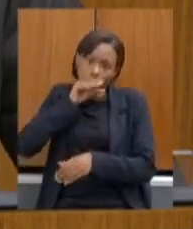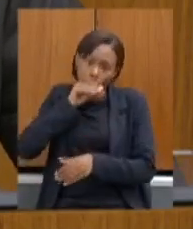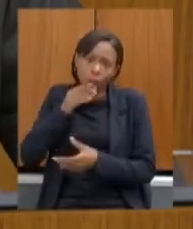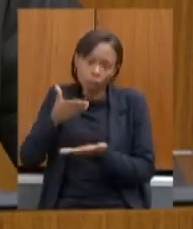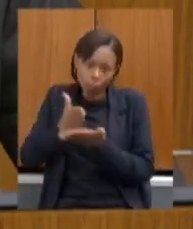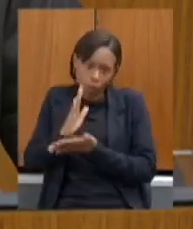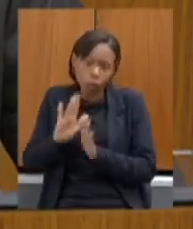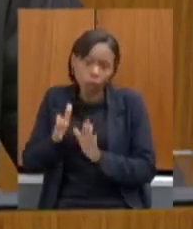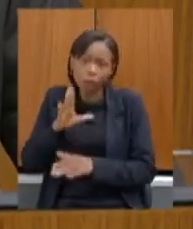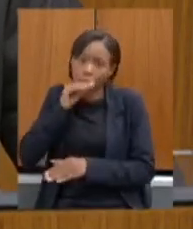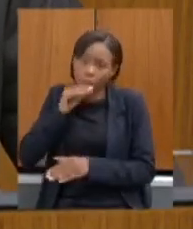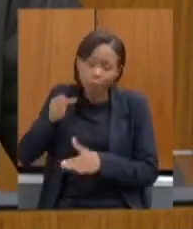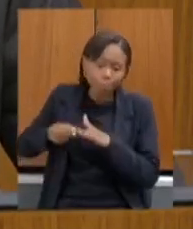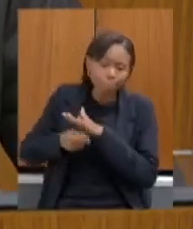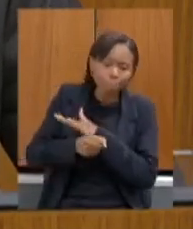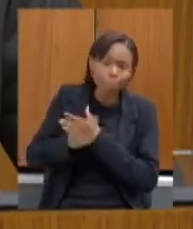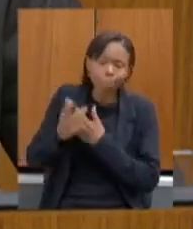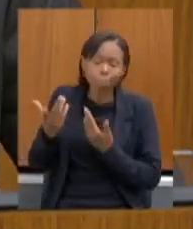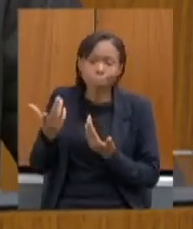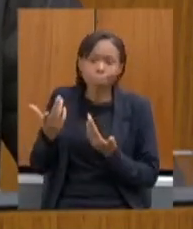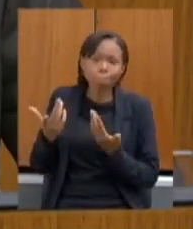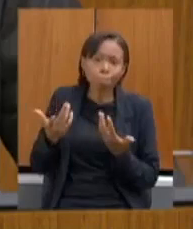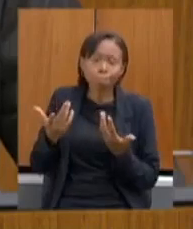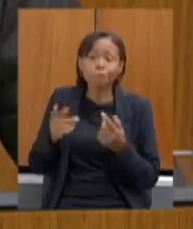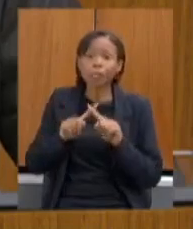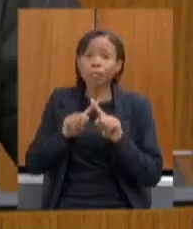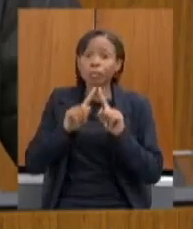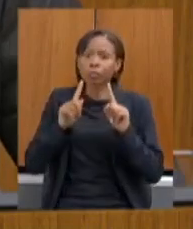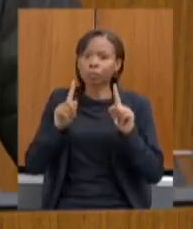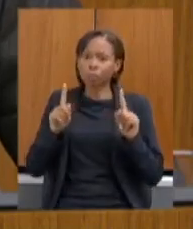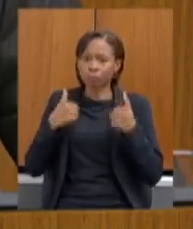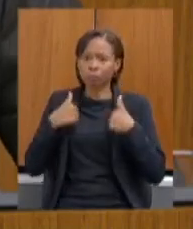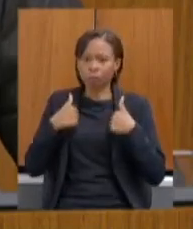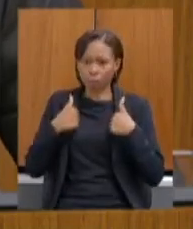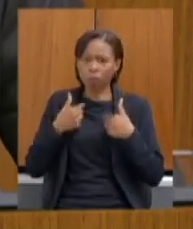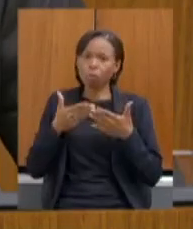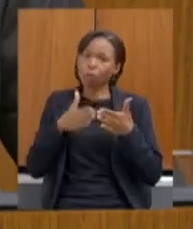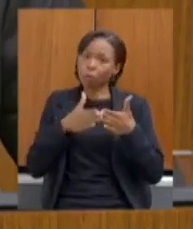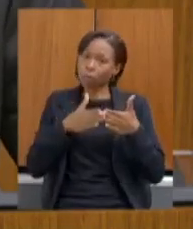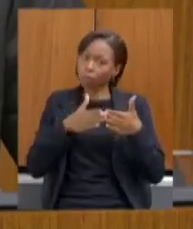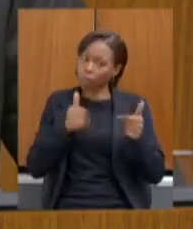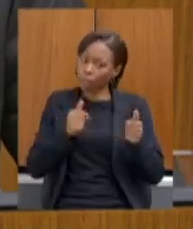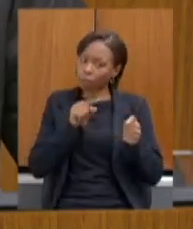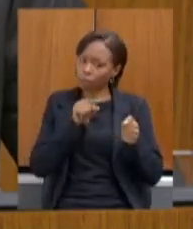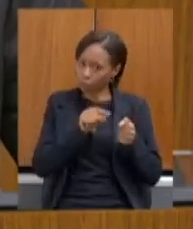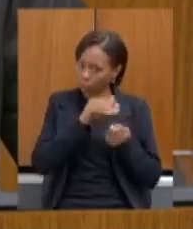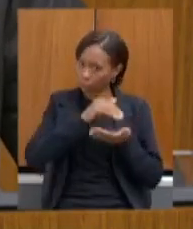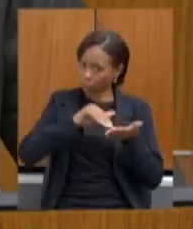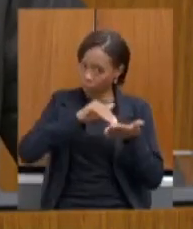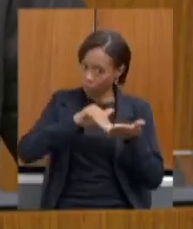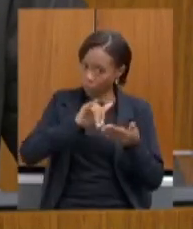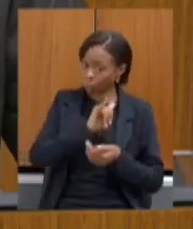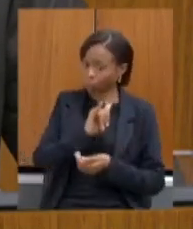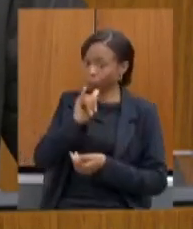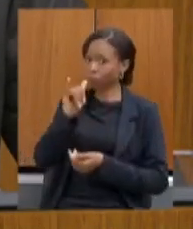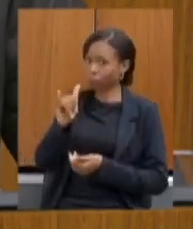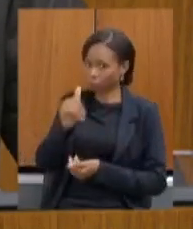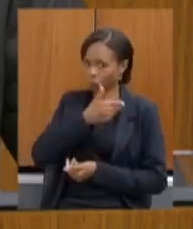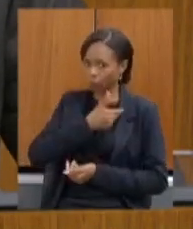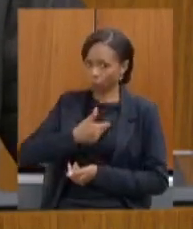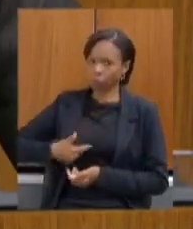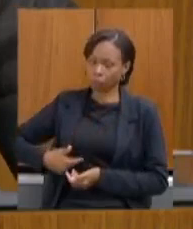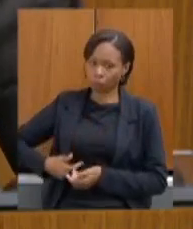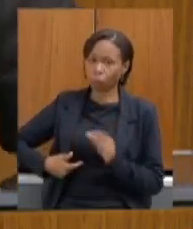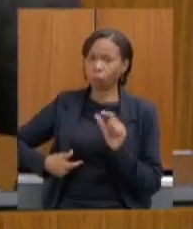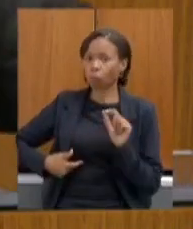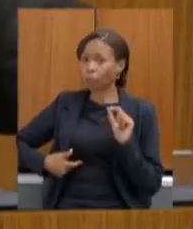No entanto, eu faço aqui um apelo ao secretário para levar esse apelo ao governador, que